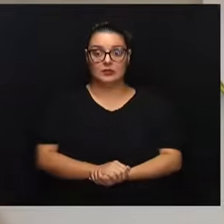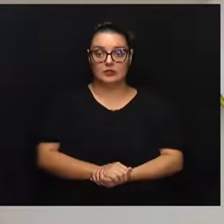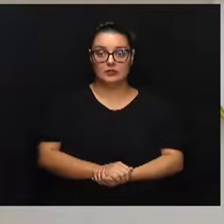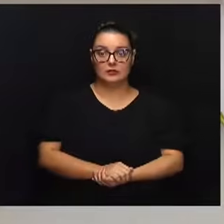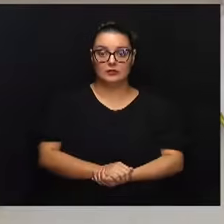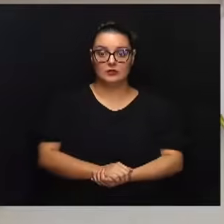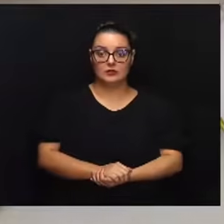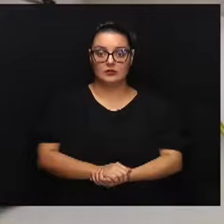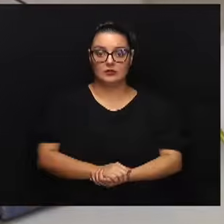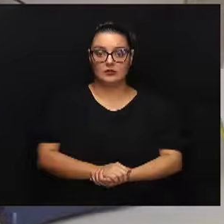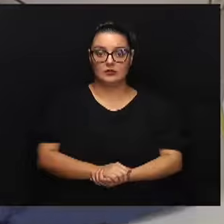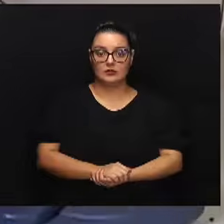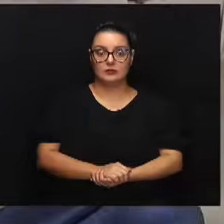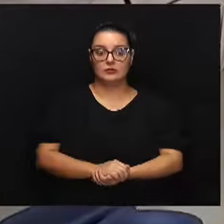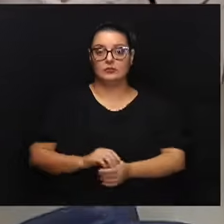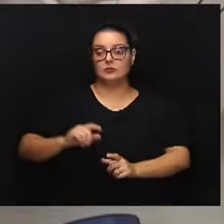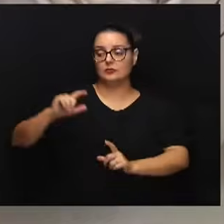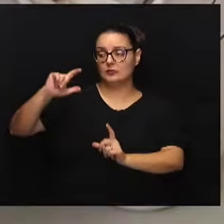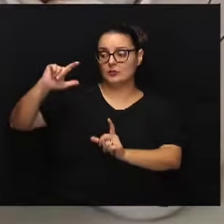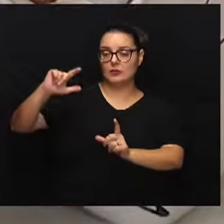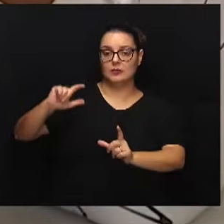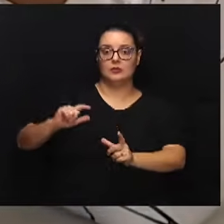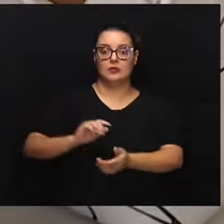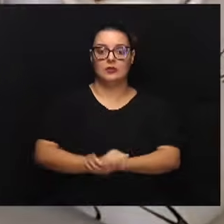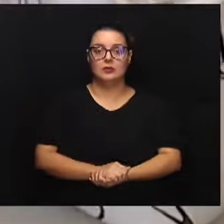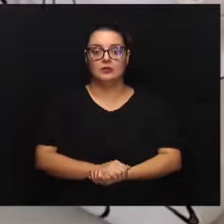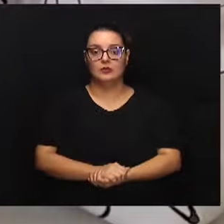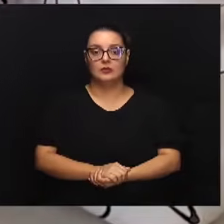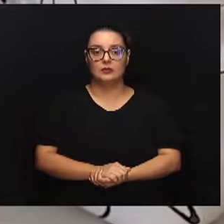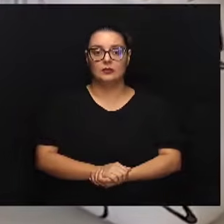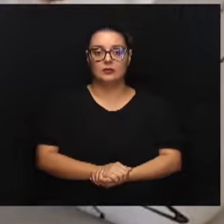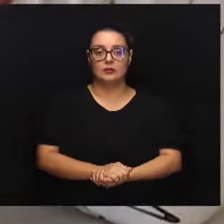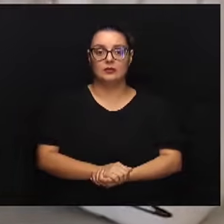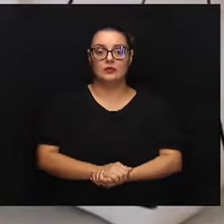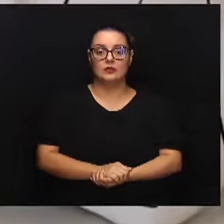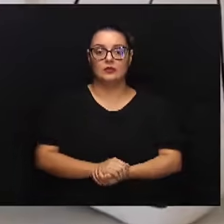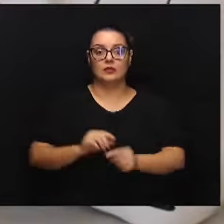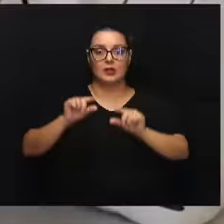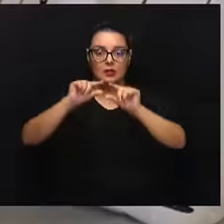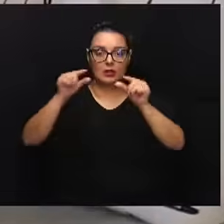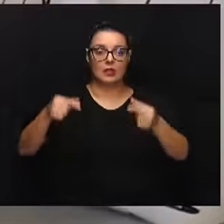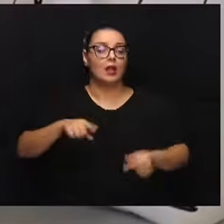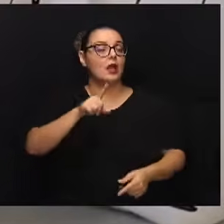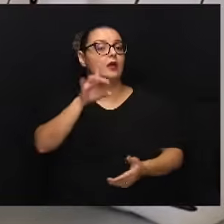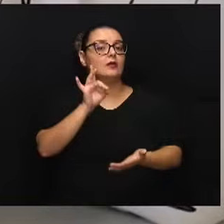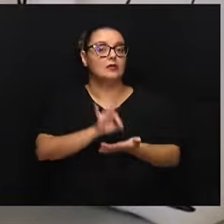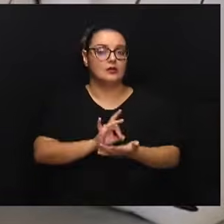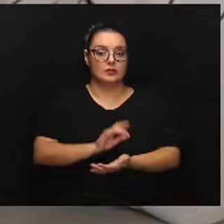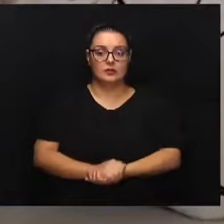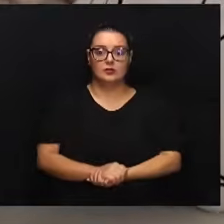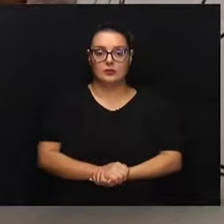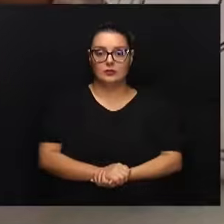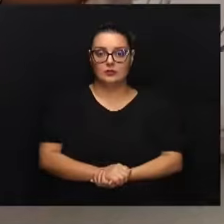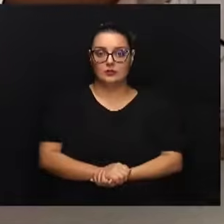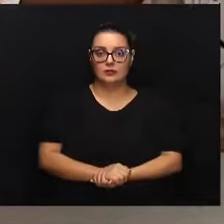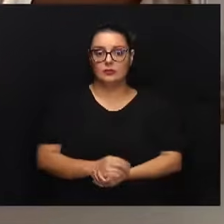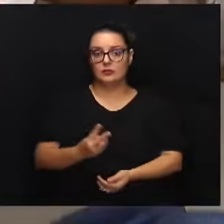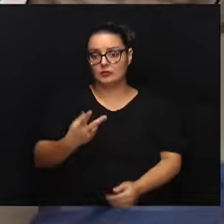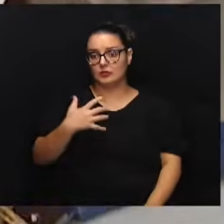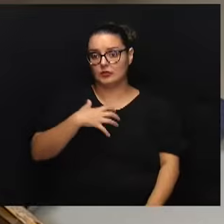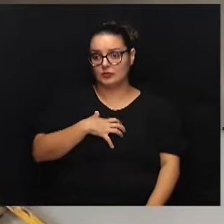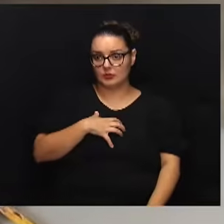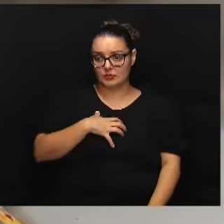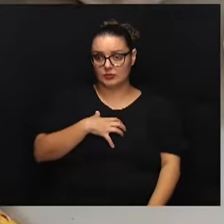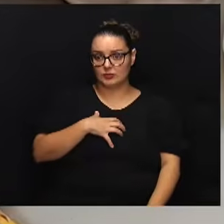hora de vocês colocarem numa parede, em algum canto, tem o quê? As laterais. Ah, verdade. As laterais vocês têm duas formas de